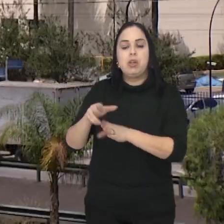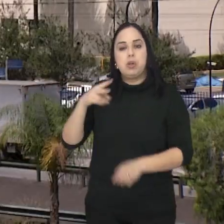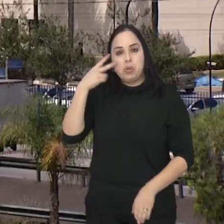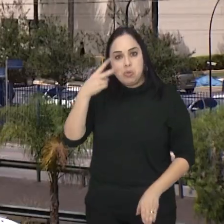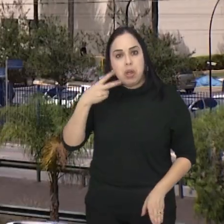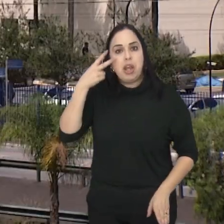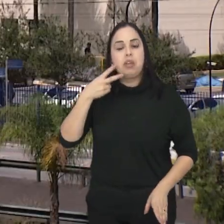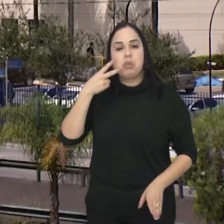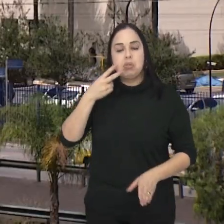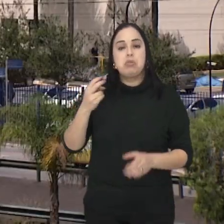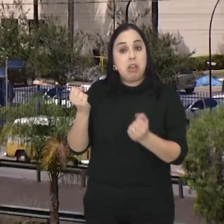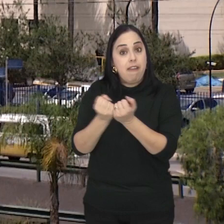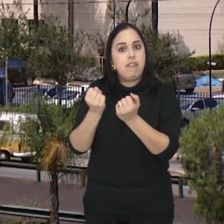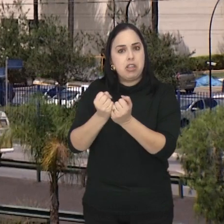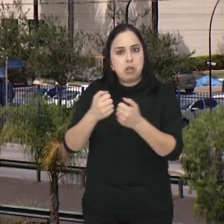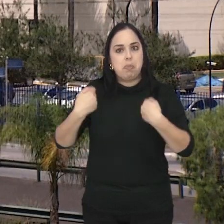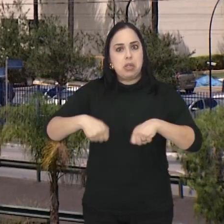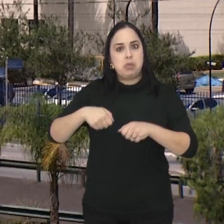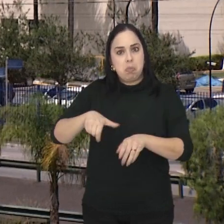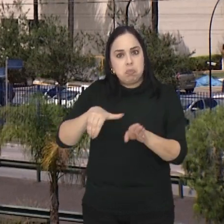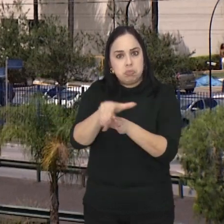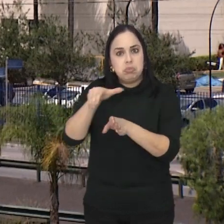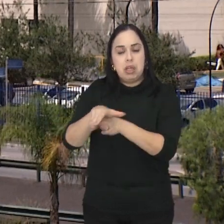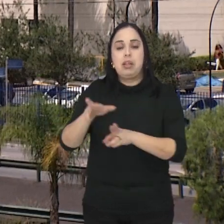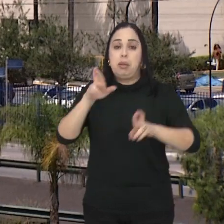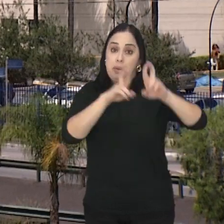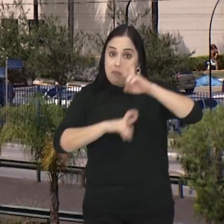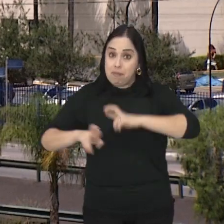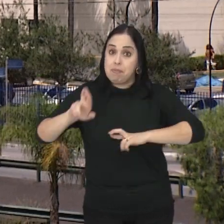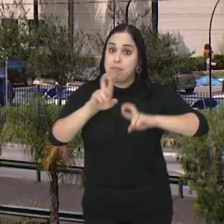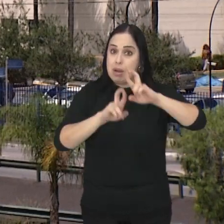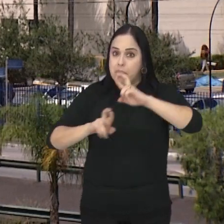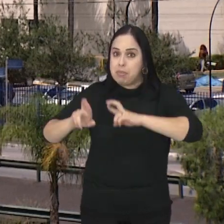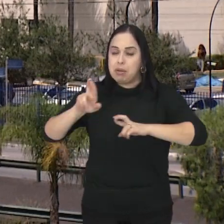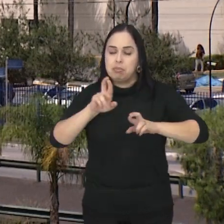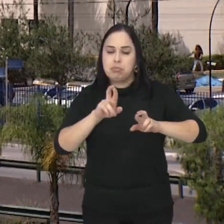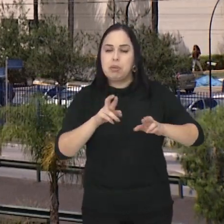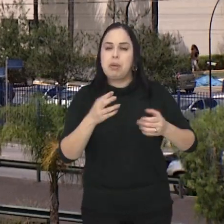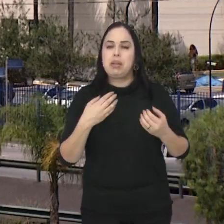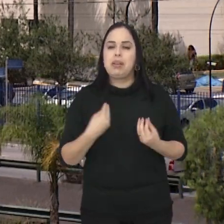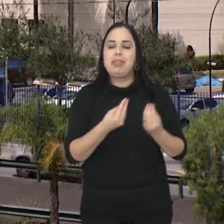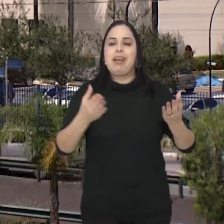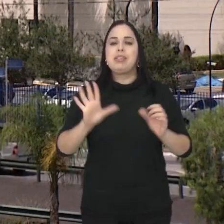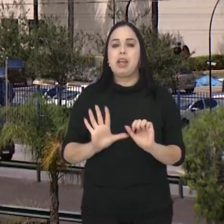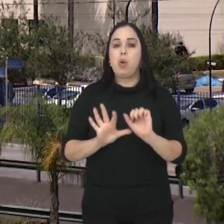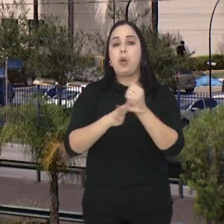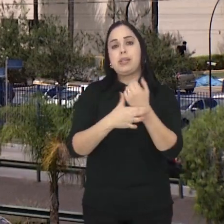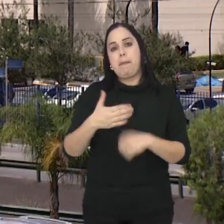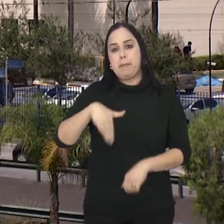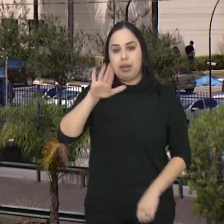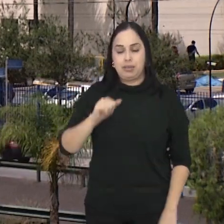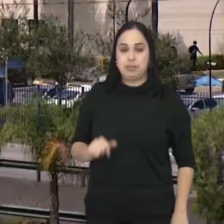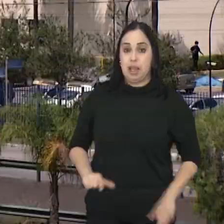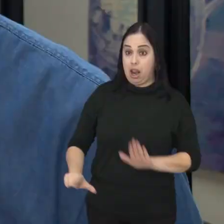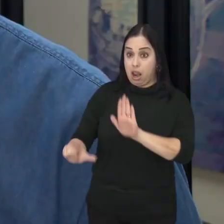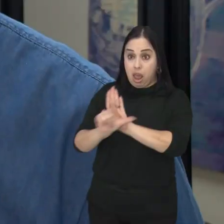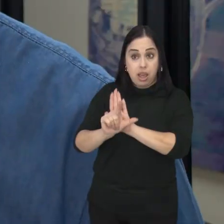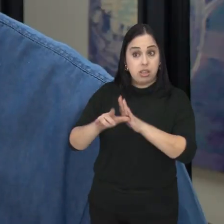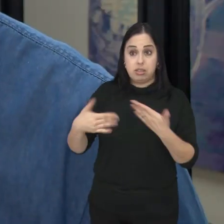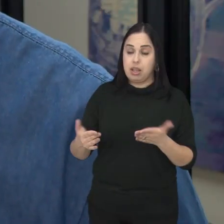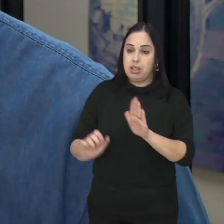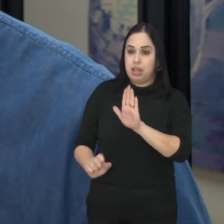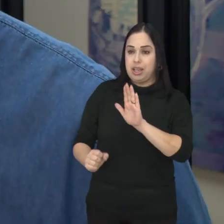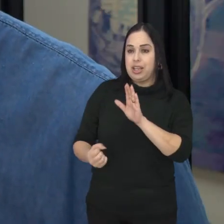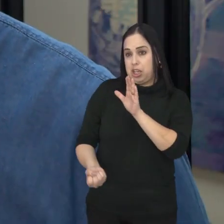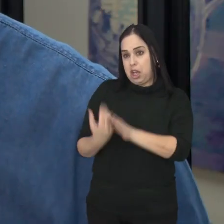pela Câmara. Para os parlamentares, também é preciso que haja fiscalização para um trânsito mais seguro nas ruas da cidade. Leis